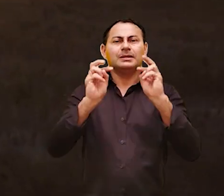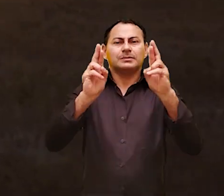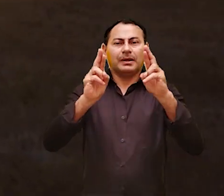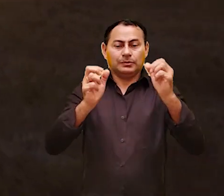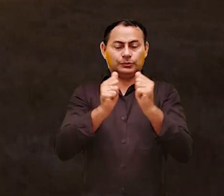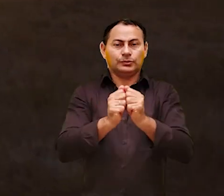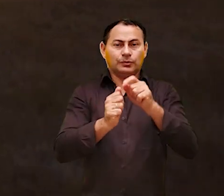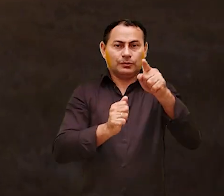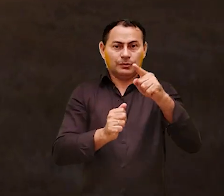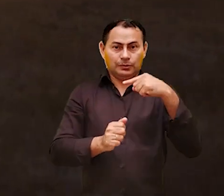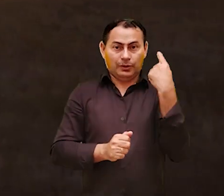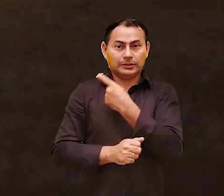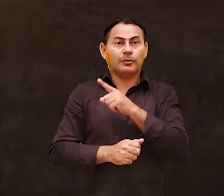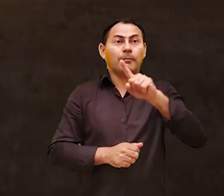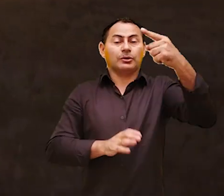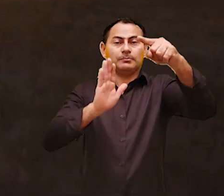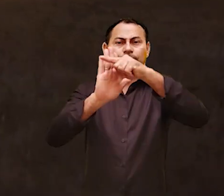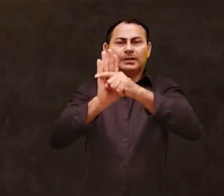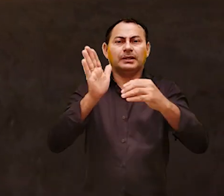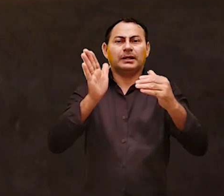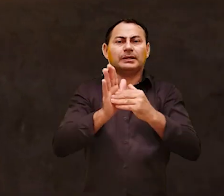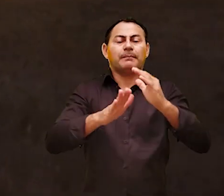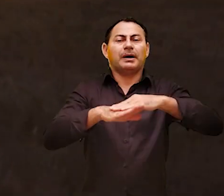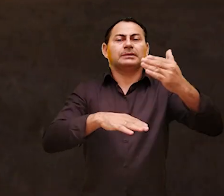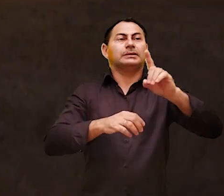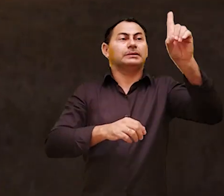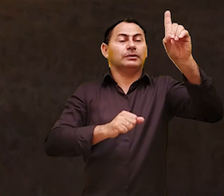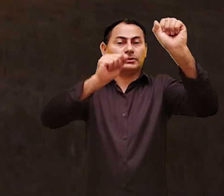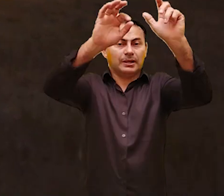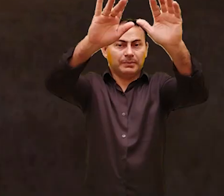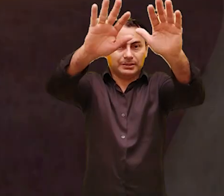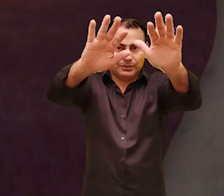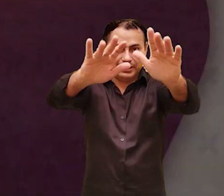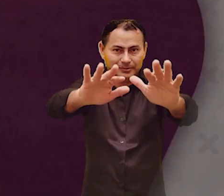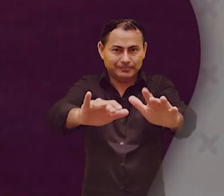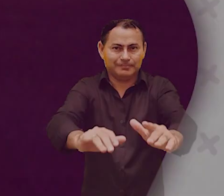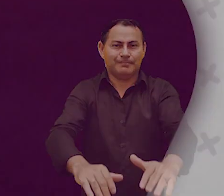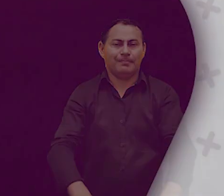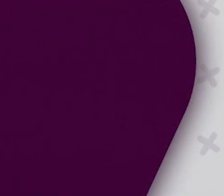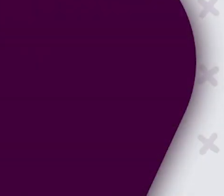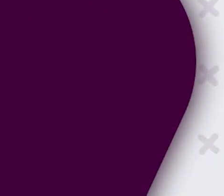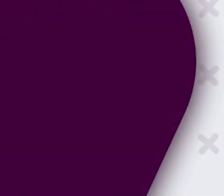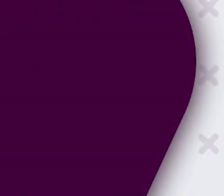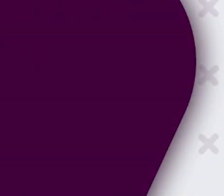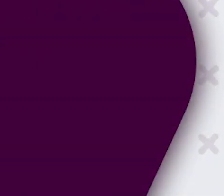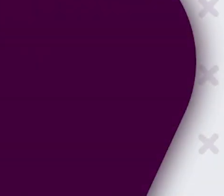mas espero que você esteja conosco no próximo programa. Até lá então, Deus lhe abençoe.